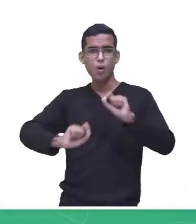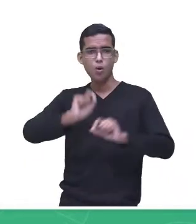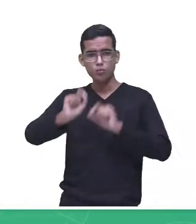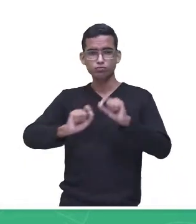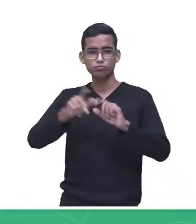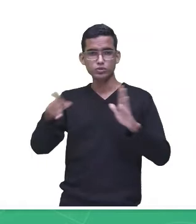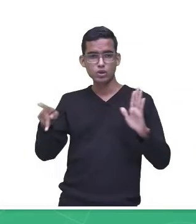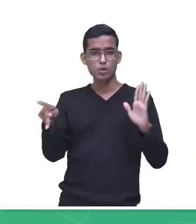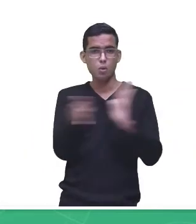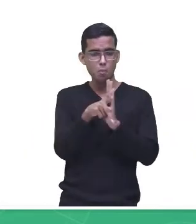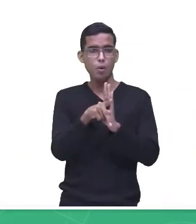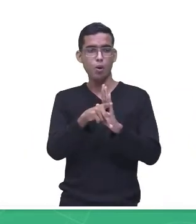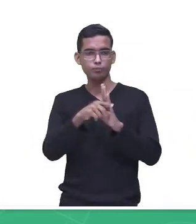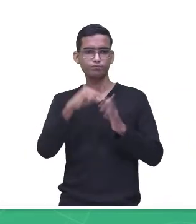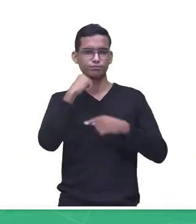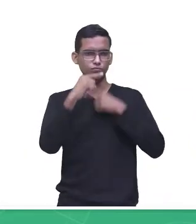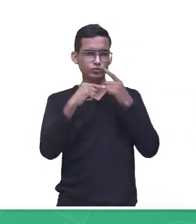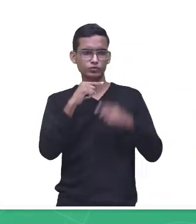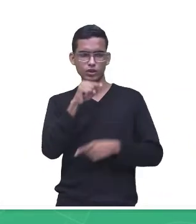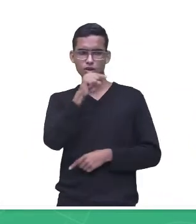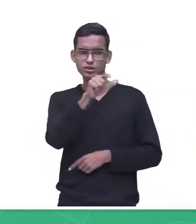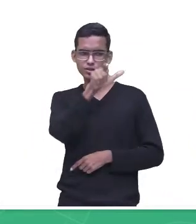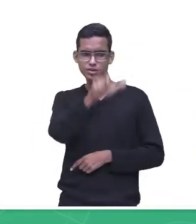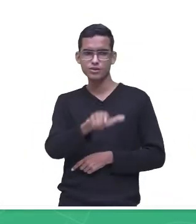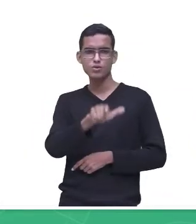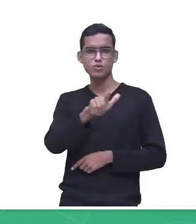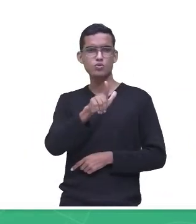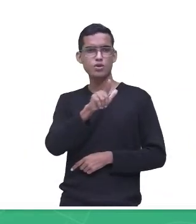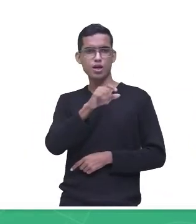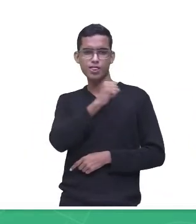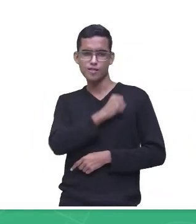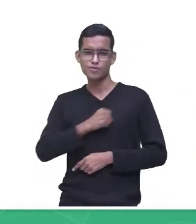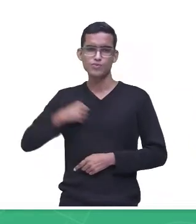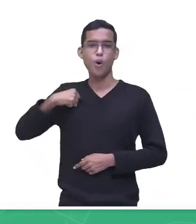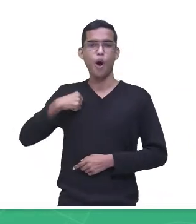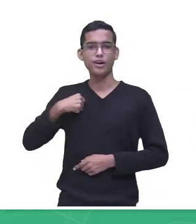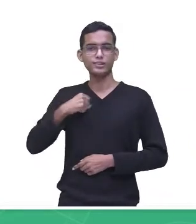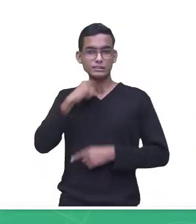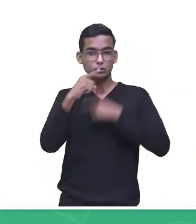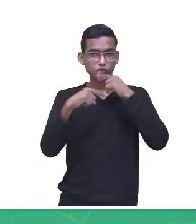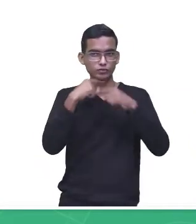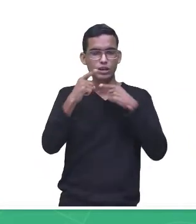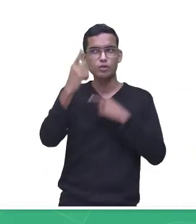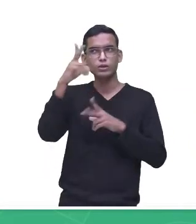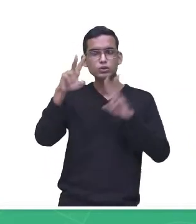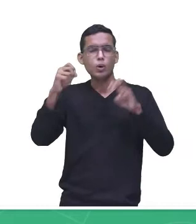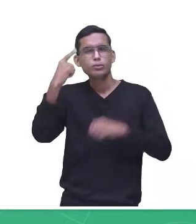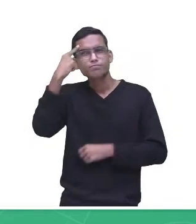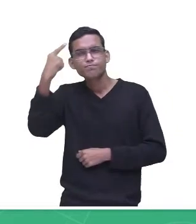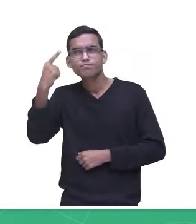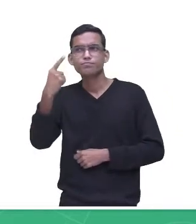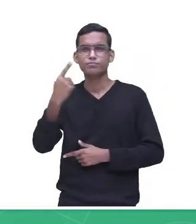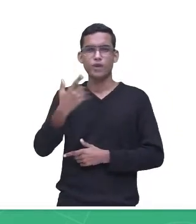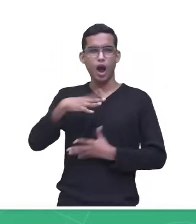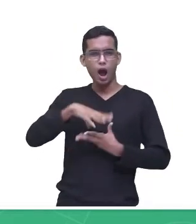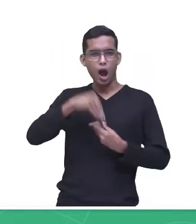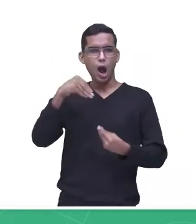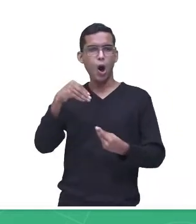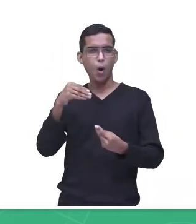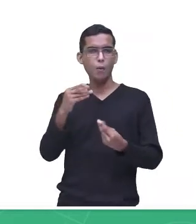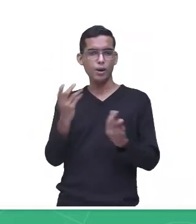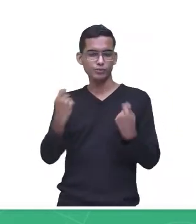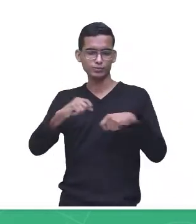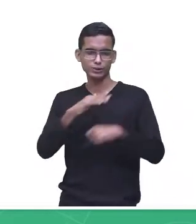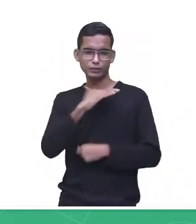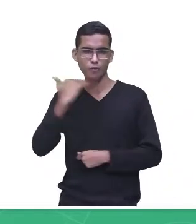mestre Sócrates, porque Sócrates acreditava nessa imortalidade da alma. Então, como ele acreditava nessa imortalidade da alma, Platão, baseado um pouco